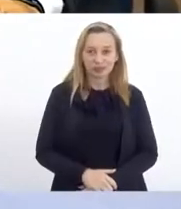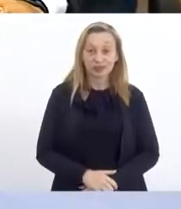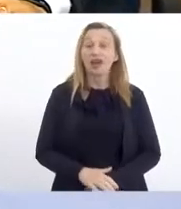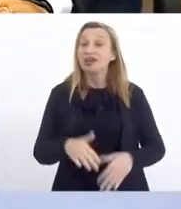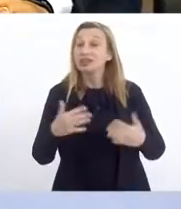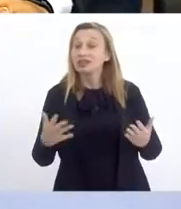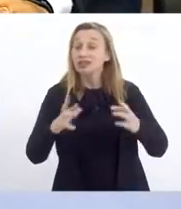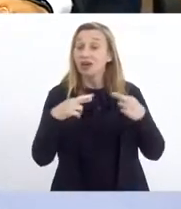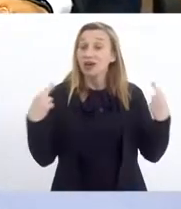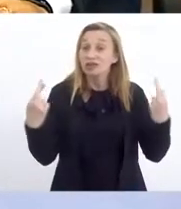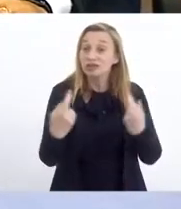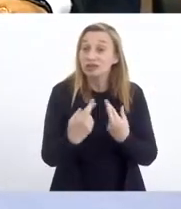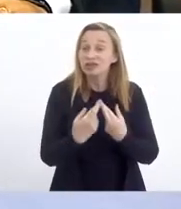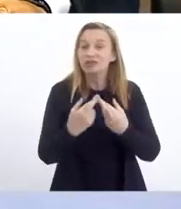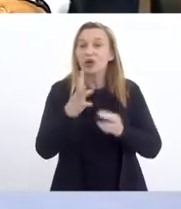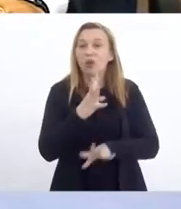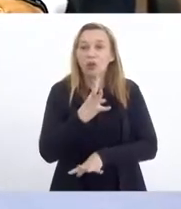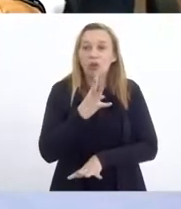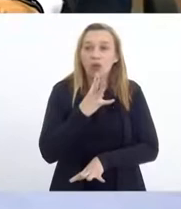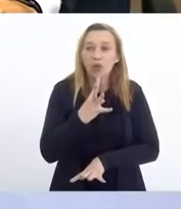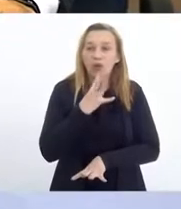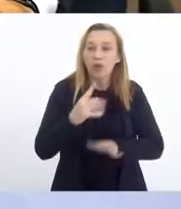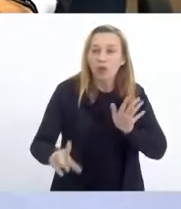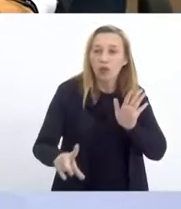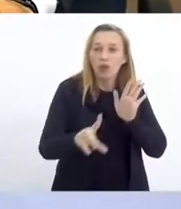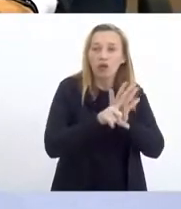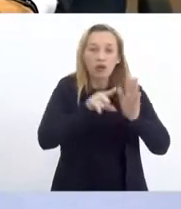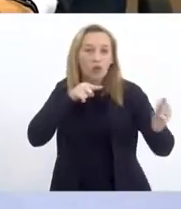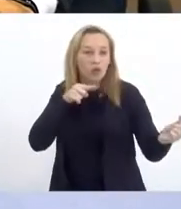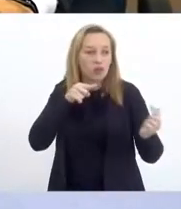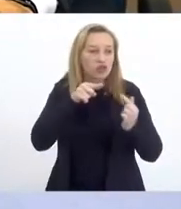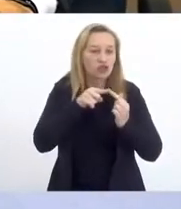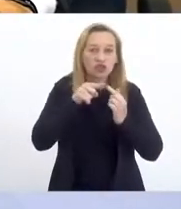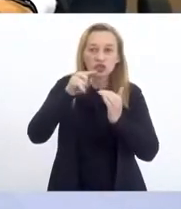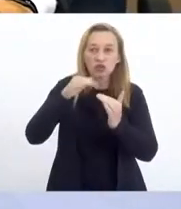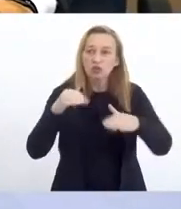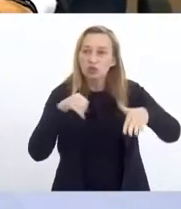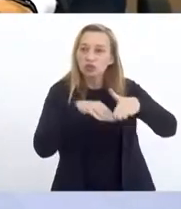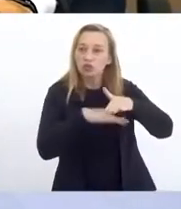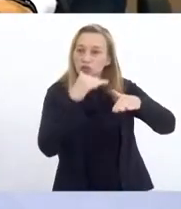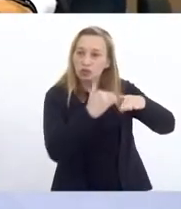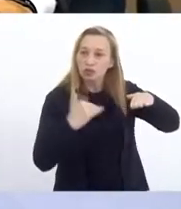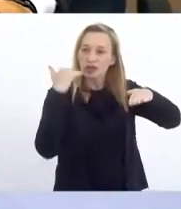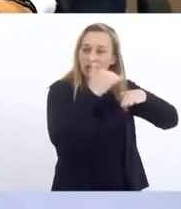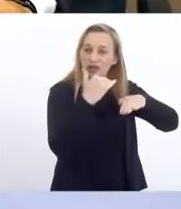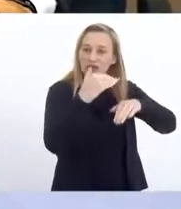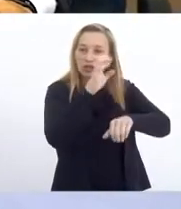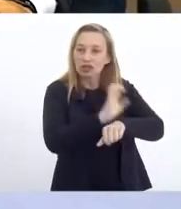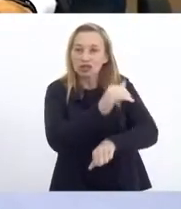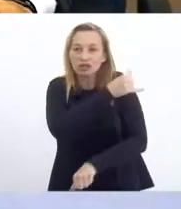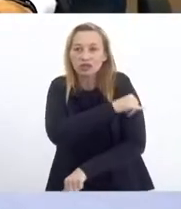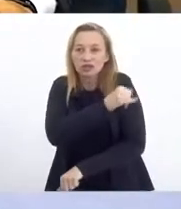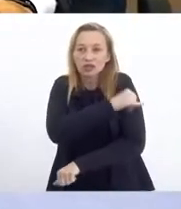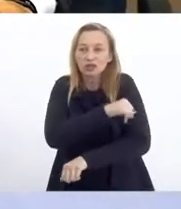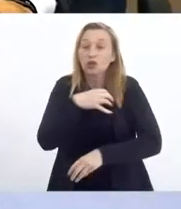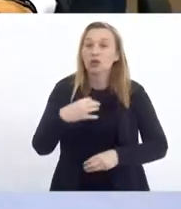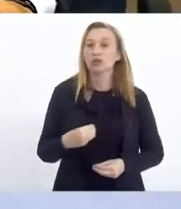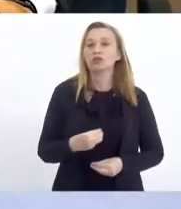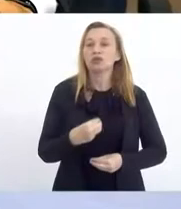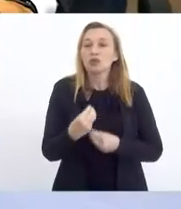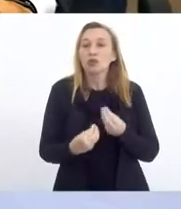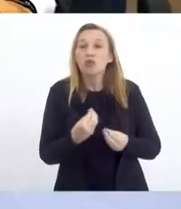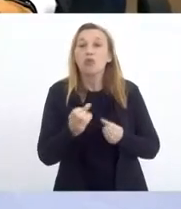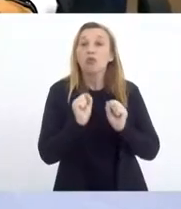Estamos reunidos para conhecer a lei e os objetivos do Fundo Soberano do Estado do Rio de Janeiro e como ela